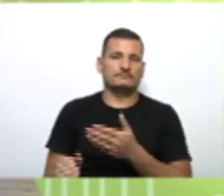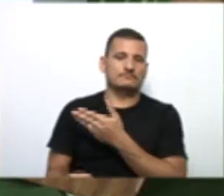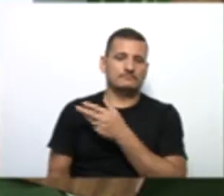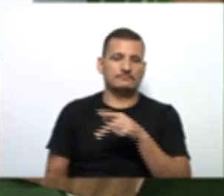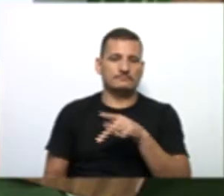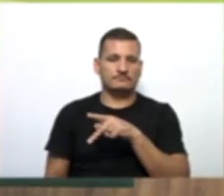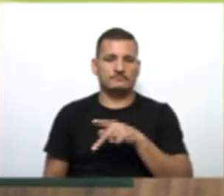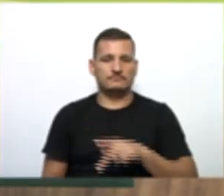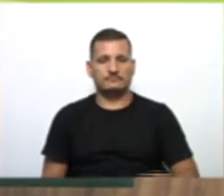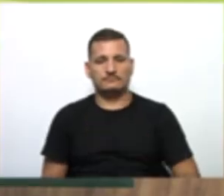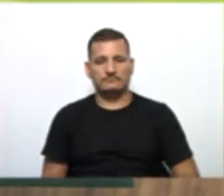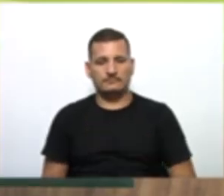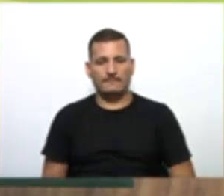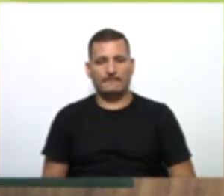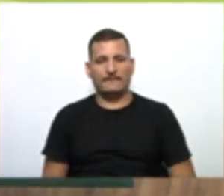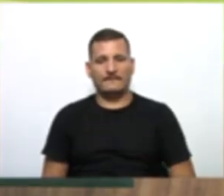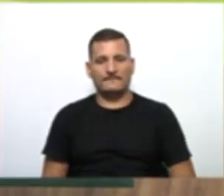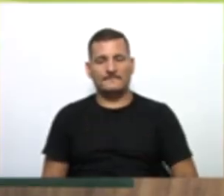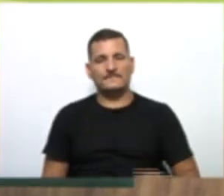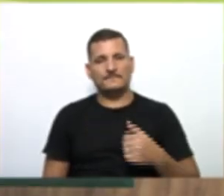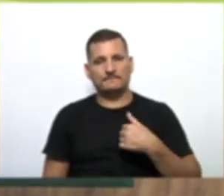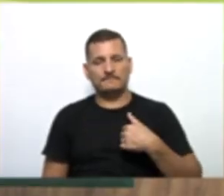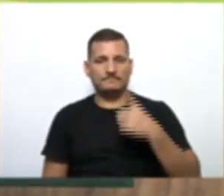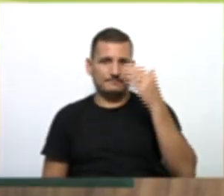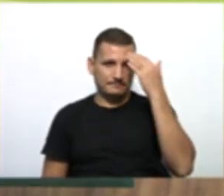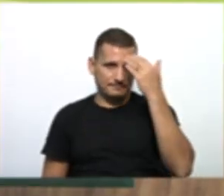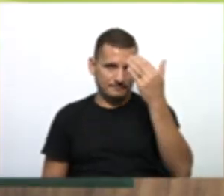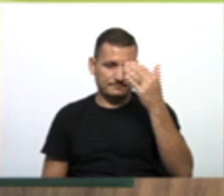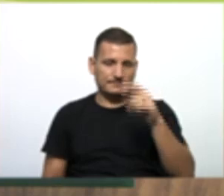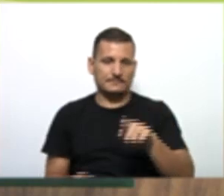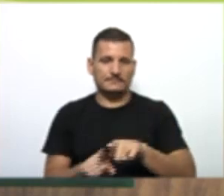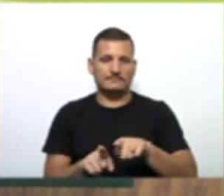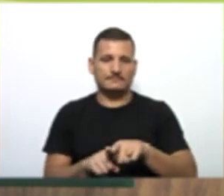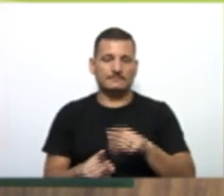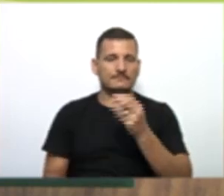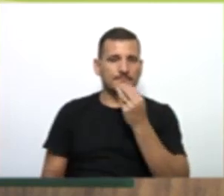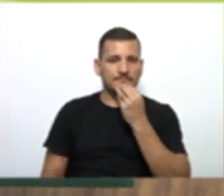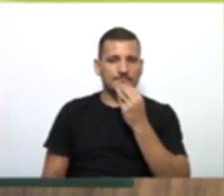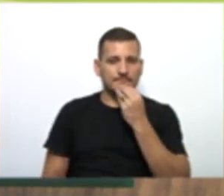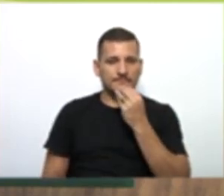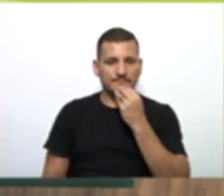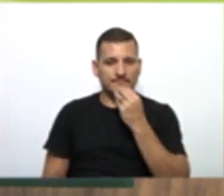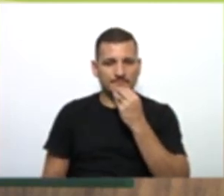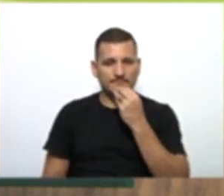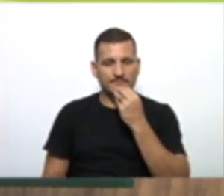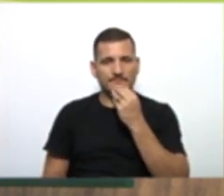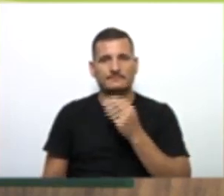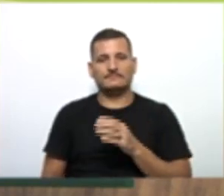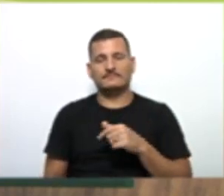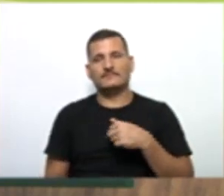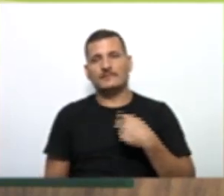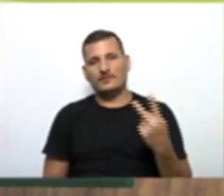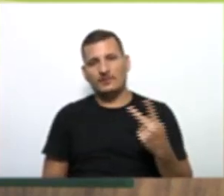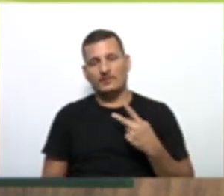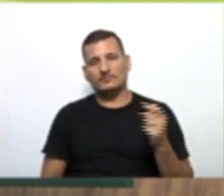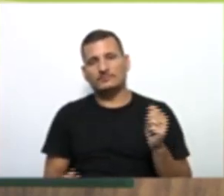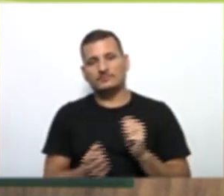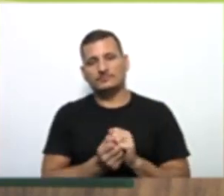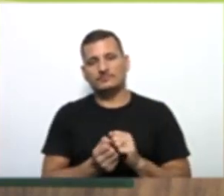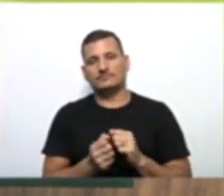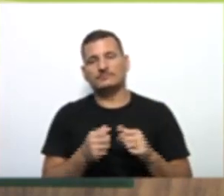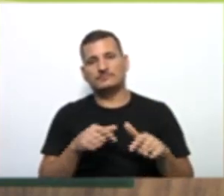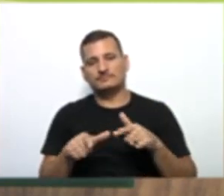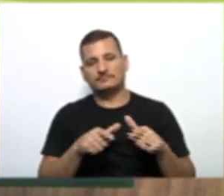considerações? Então, professora, eu também gostaria de agradecer pela oportunidade de nós estarmos pela primeira vez trabalhando juntos, na